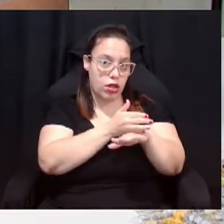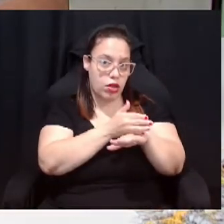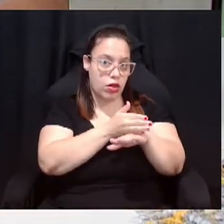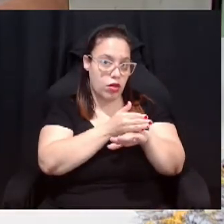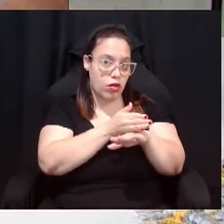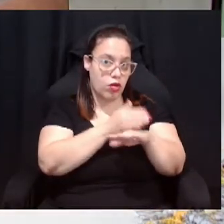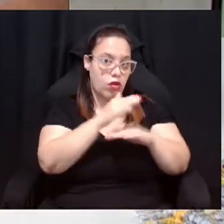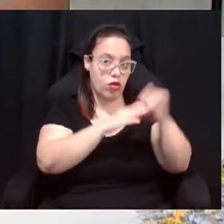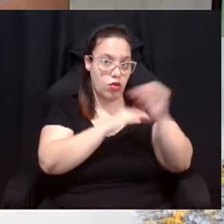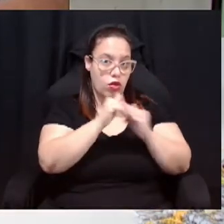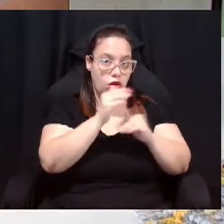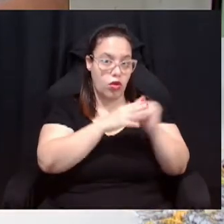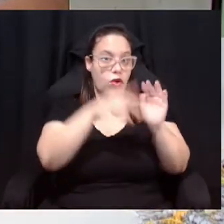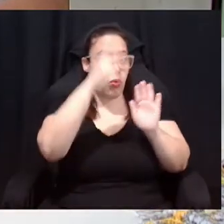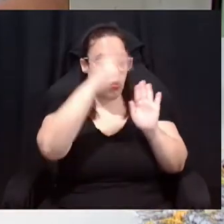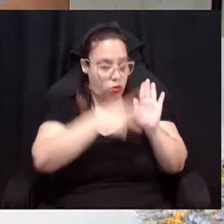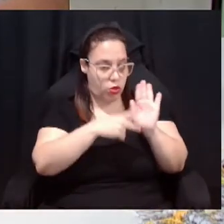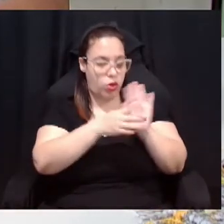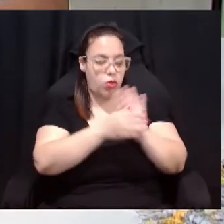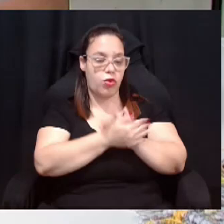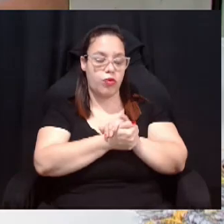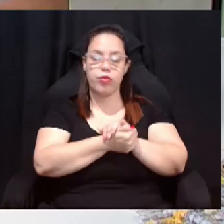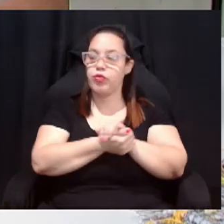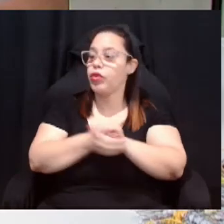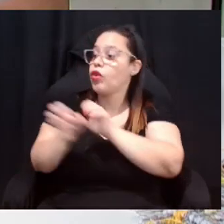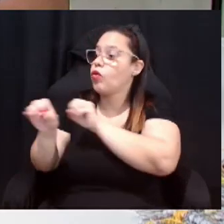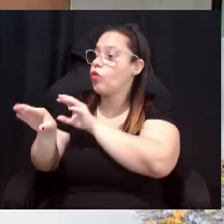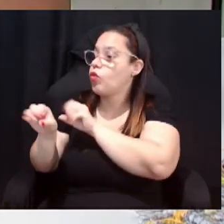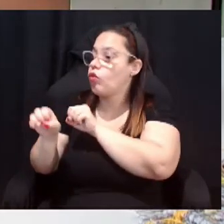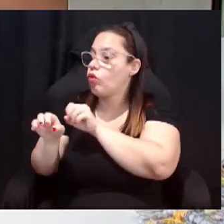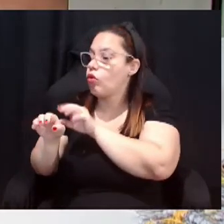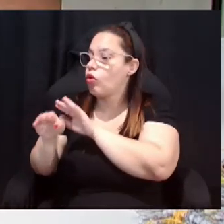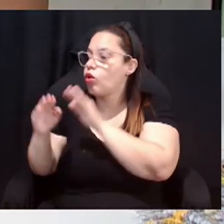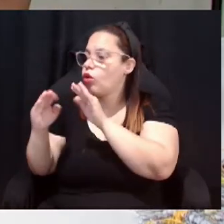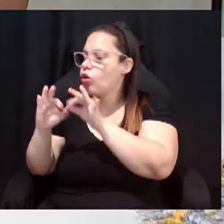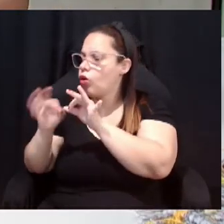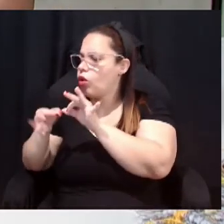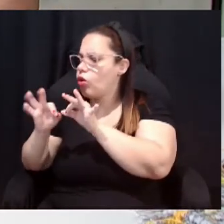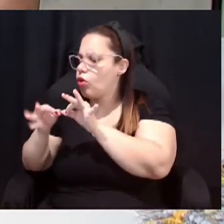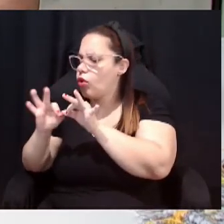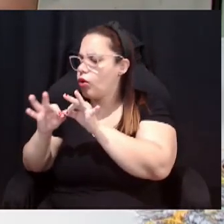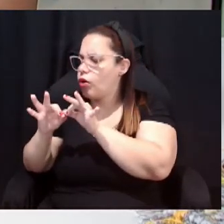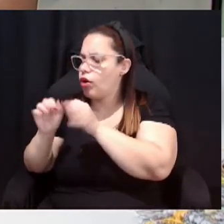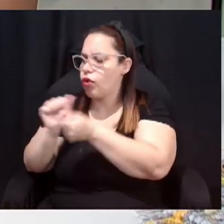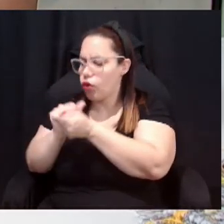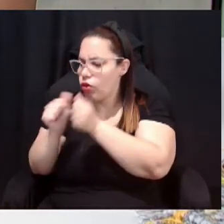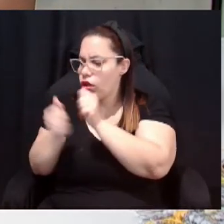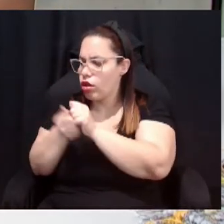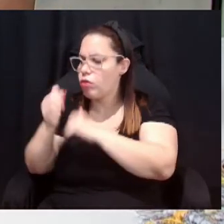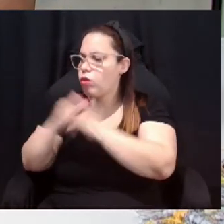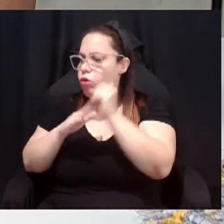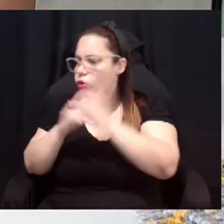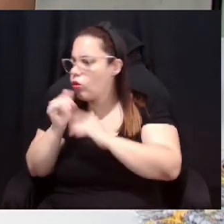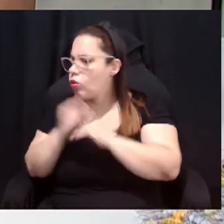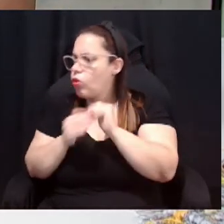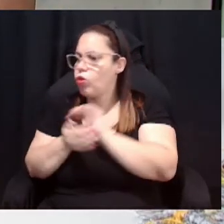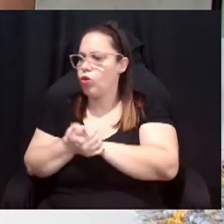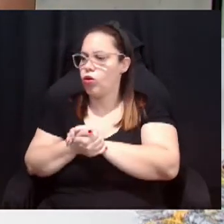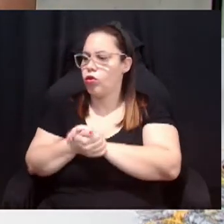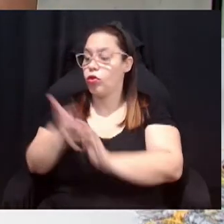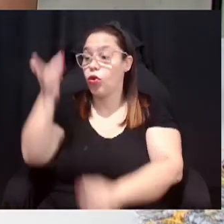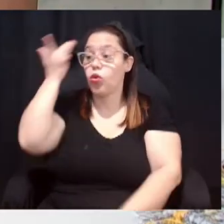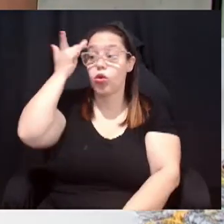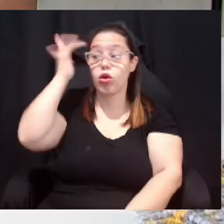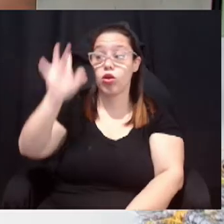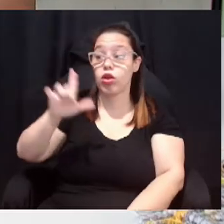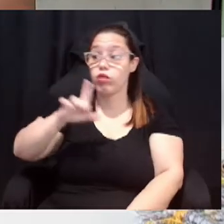um pouco mais robusto. E você ensina isso em suas oficinas? A questão de adaptar os materiais, às vezes a pessoa não sabe que tem ali em